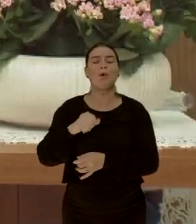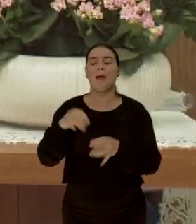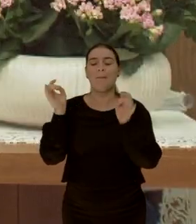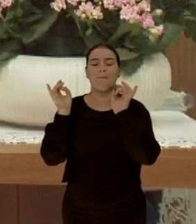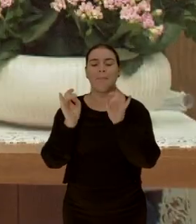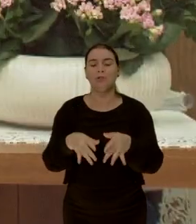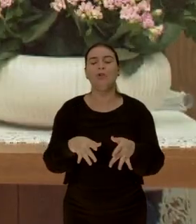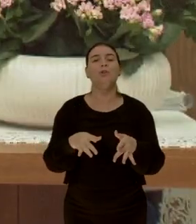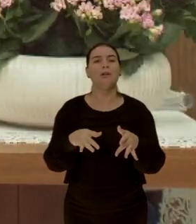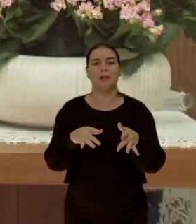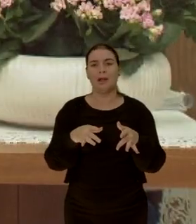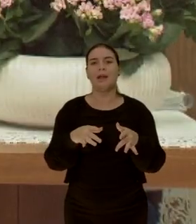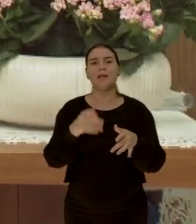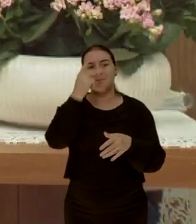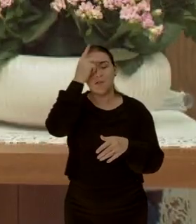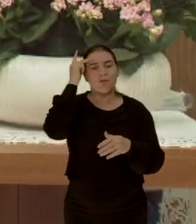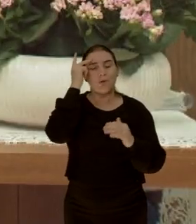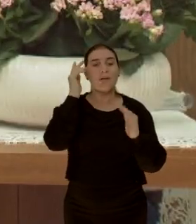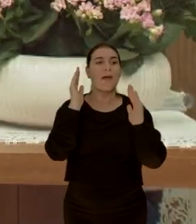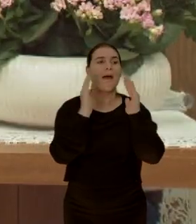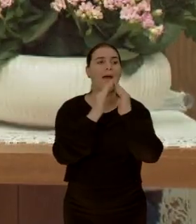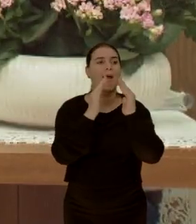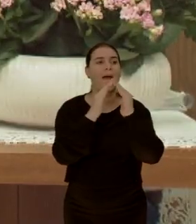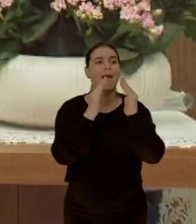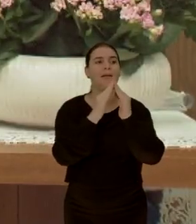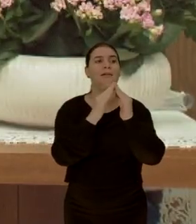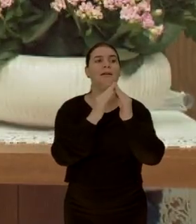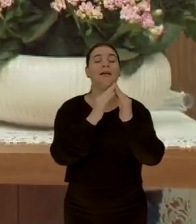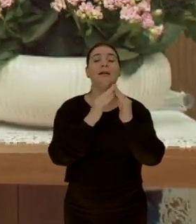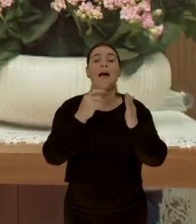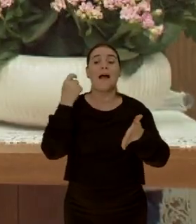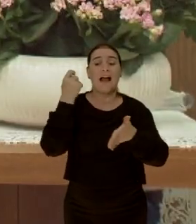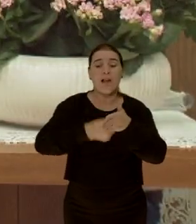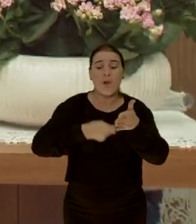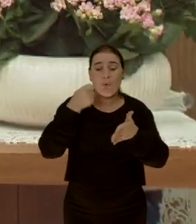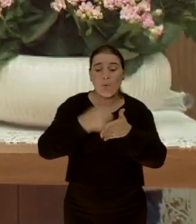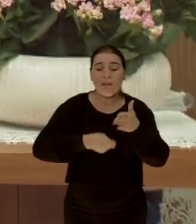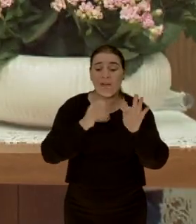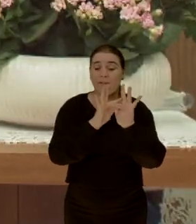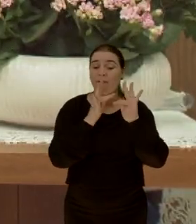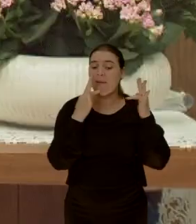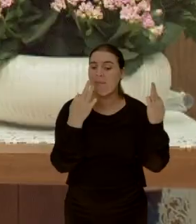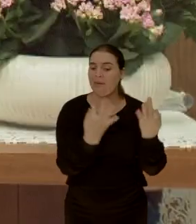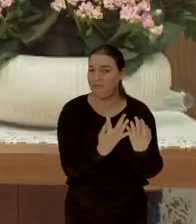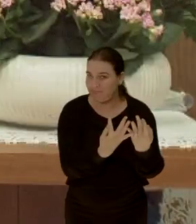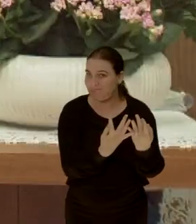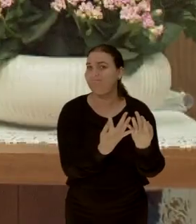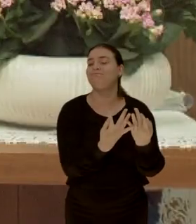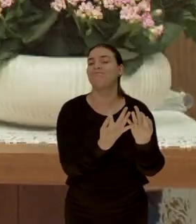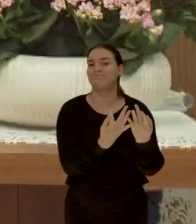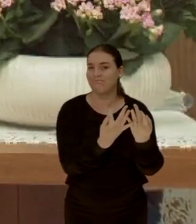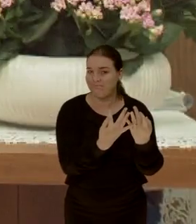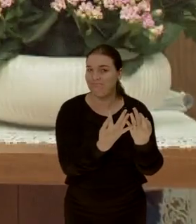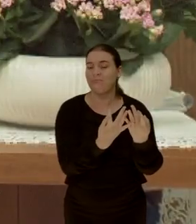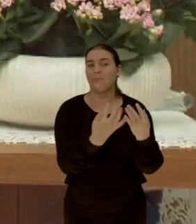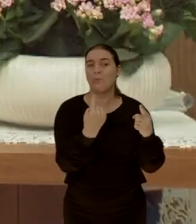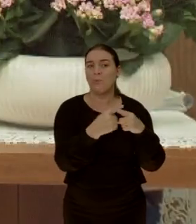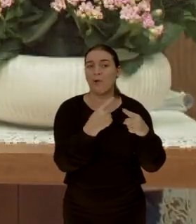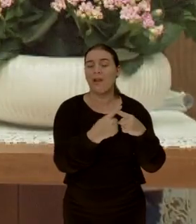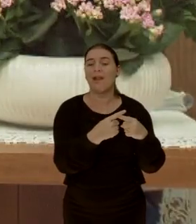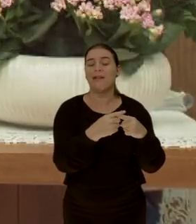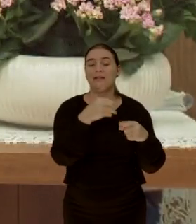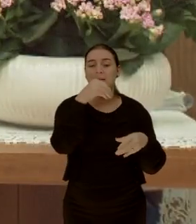da própria casa. A nossa grande batalha foi dentro de casa. Por quê? Porque nós tínhamos uma